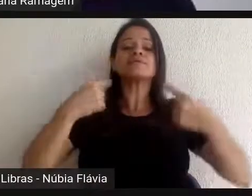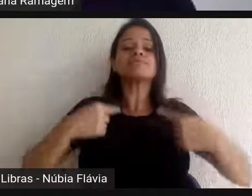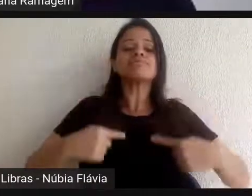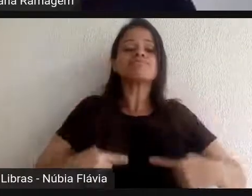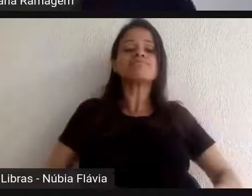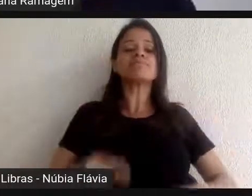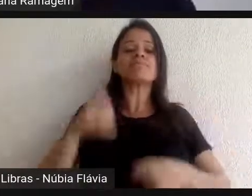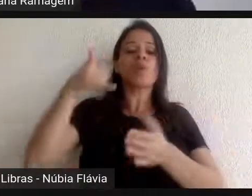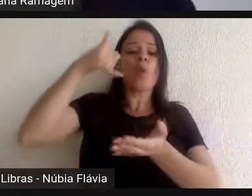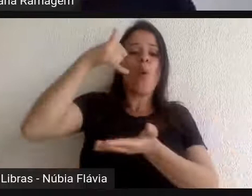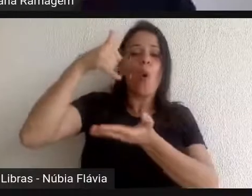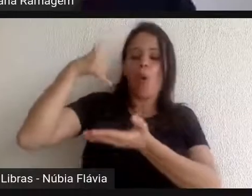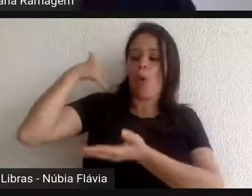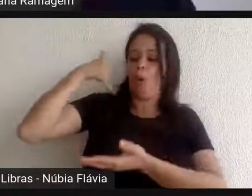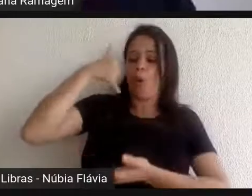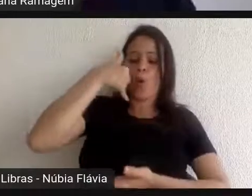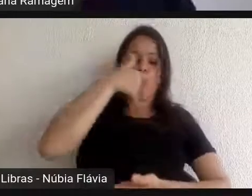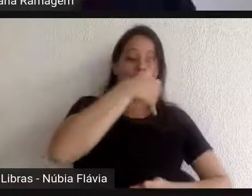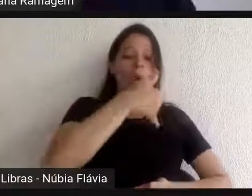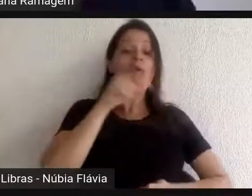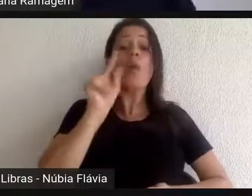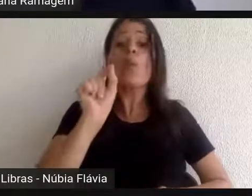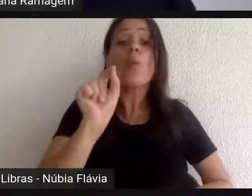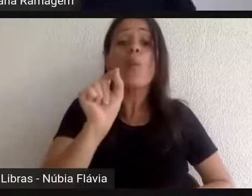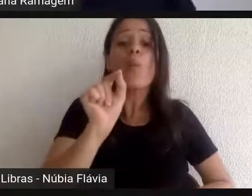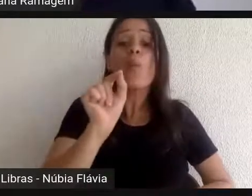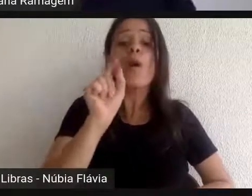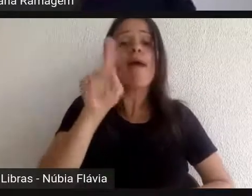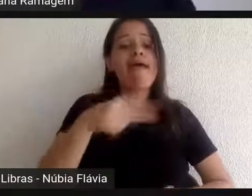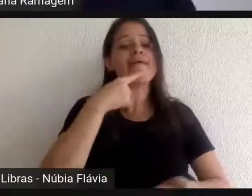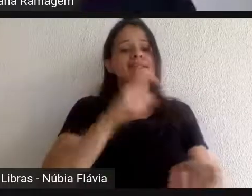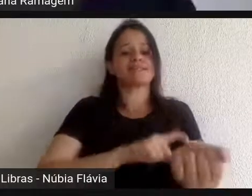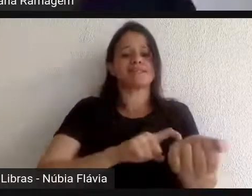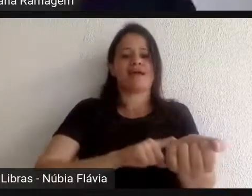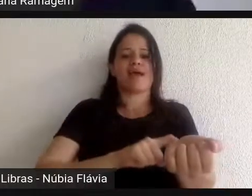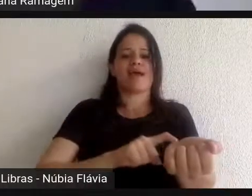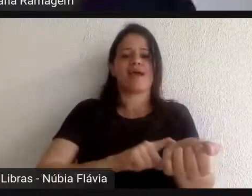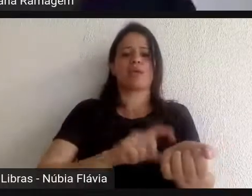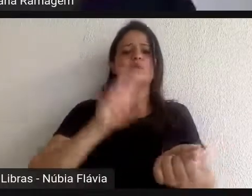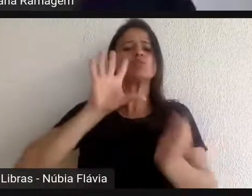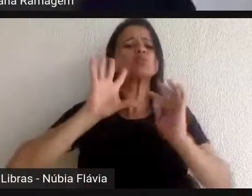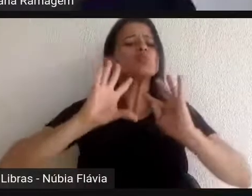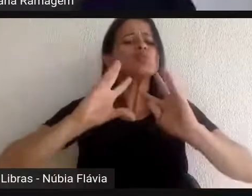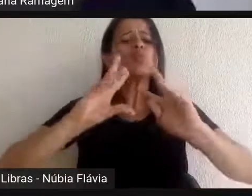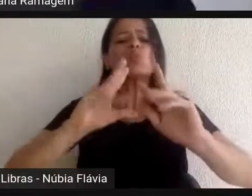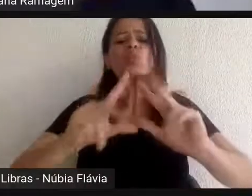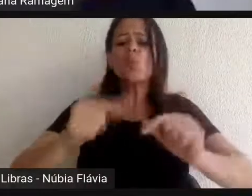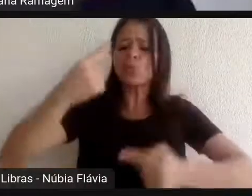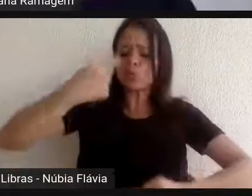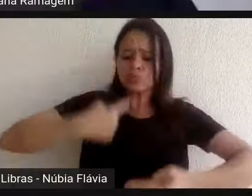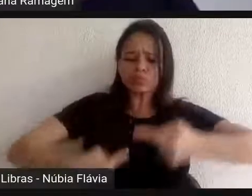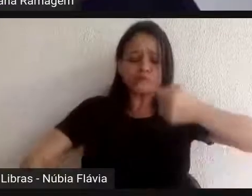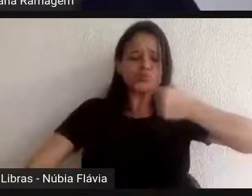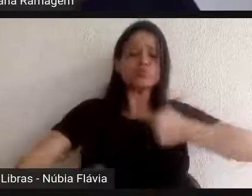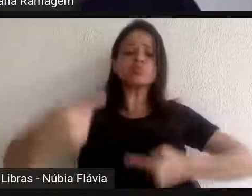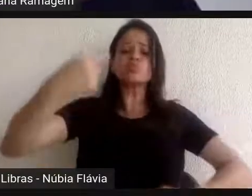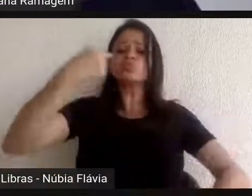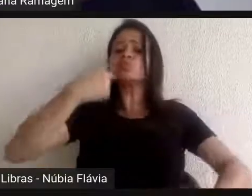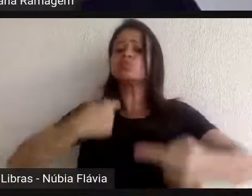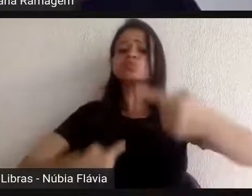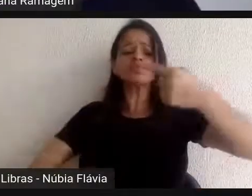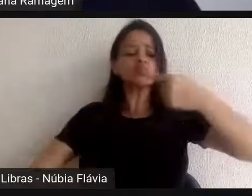É o sangue que carrega todos os nutrientes e é o sangue que carrega suas